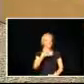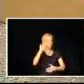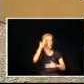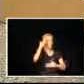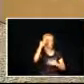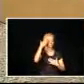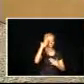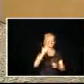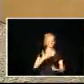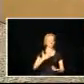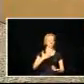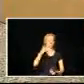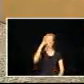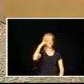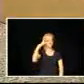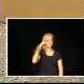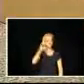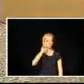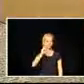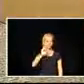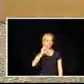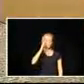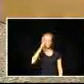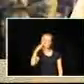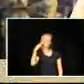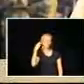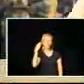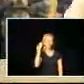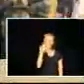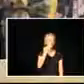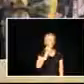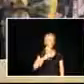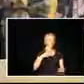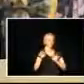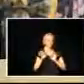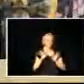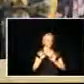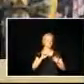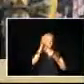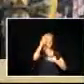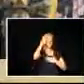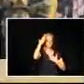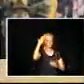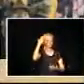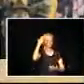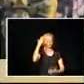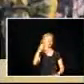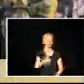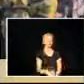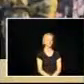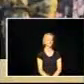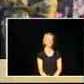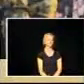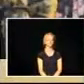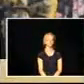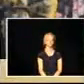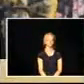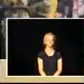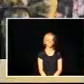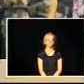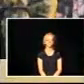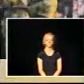pauta do dia de hoje. Obrigado, vereador. Gostaria de fazer um pedido aos vereadores. Nós temos aqui